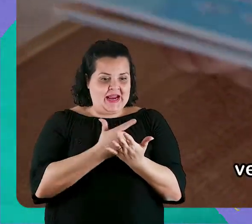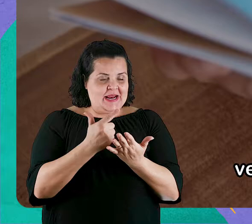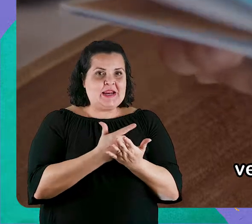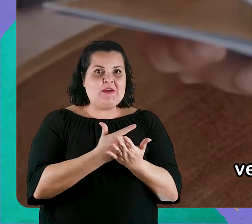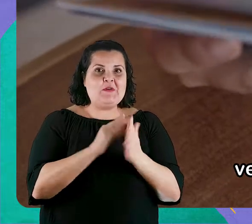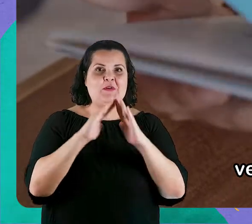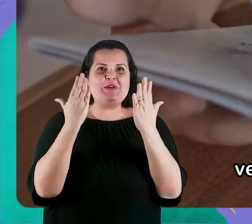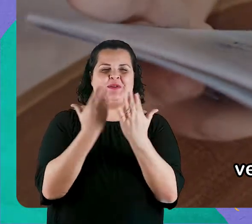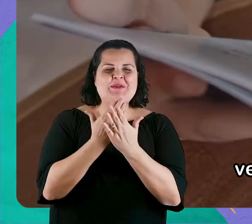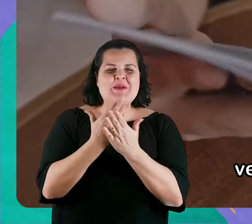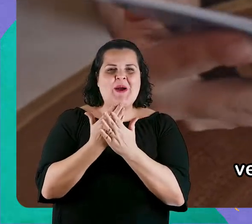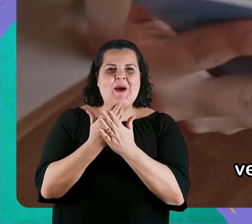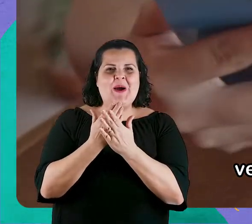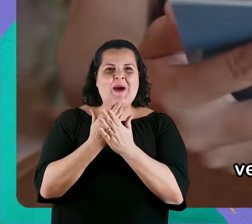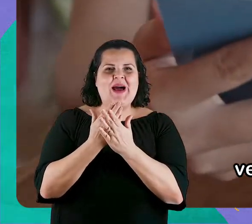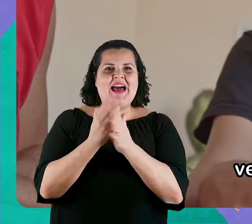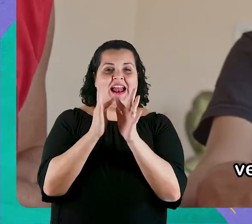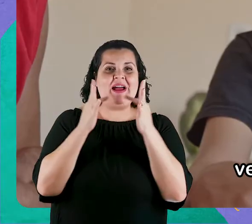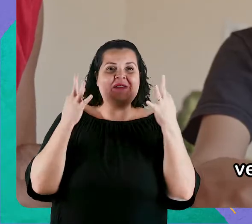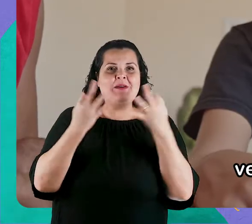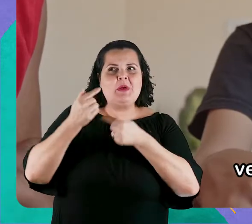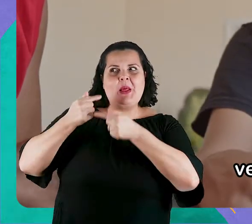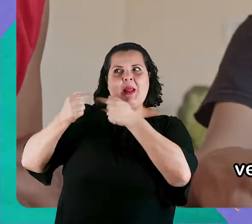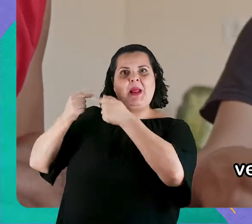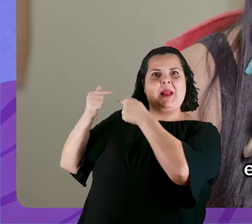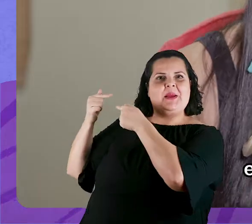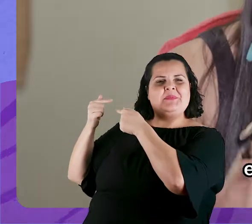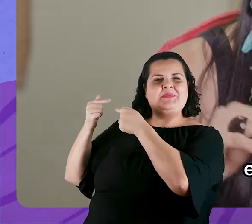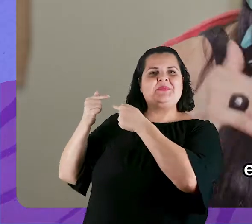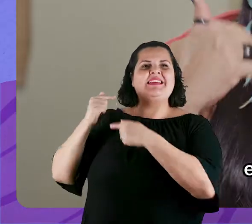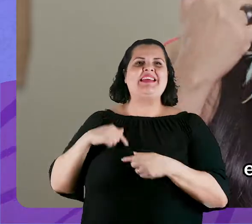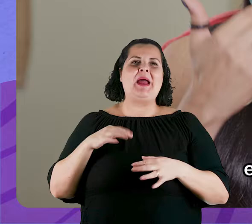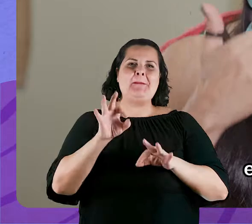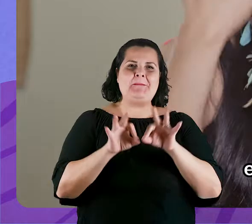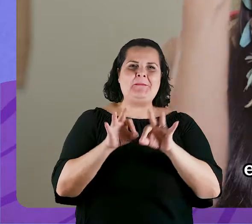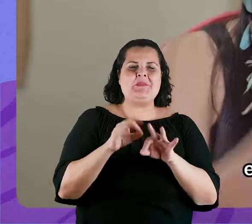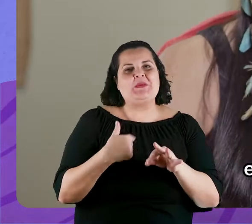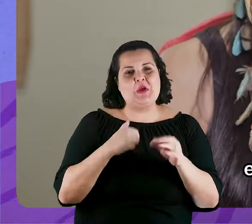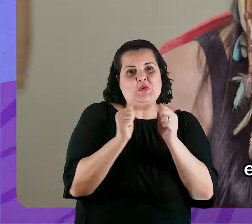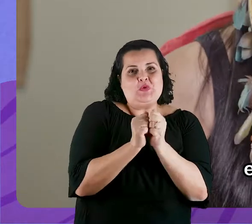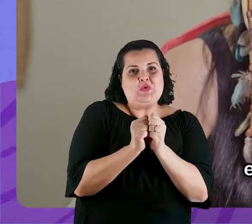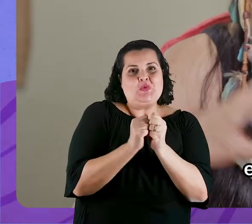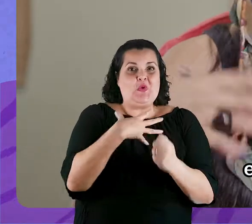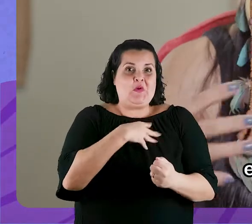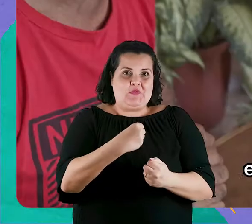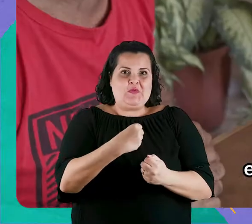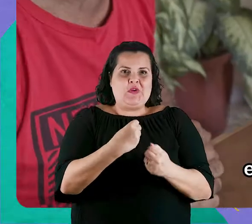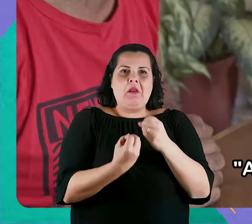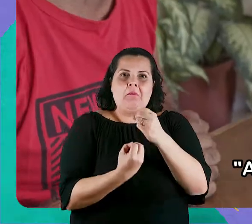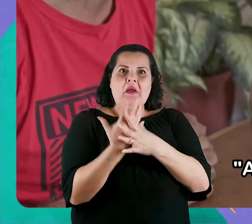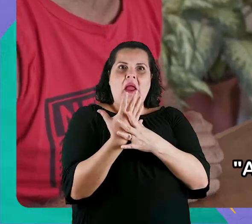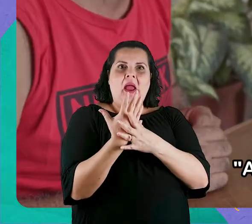Borabric. Esse é mais um projeto que eu venho desenvolvendo com meu filho. Em cima do desenho dele, eu escrevi o texto. E assim foi